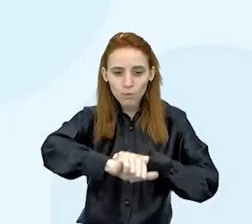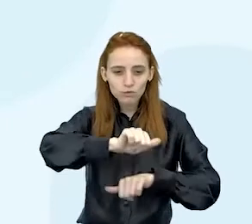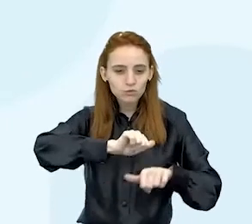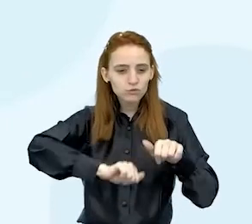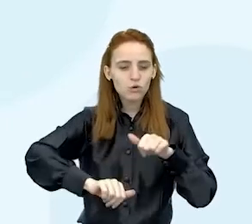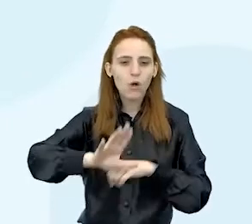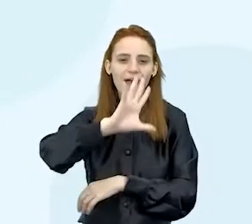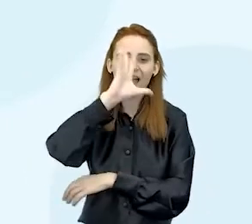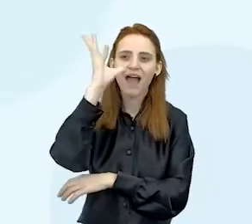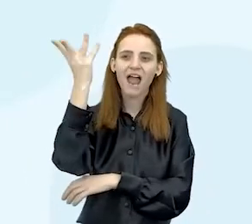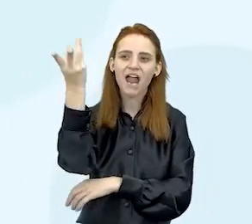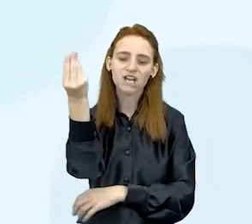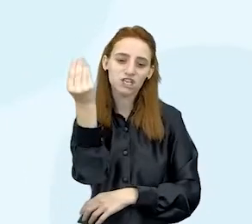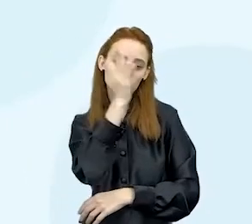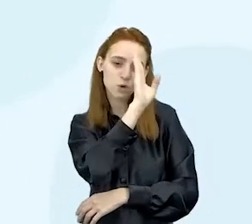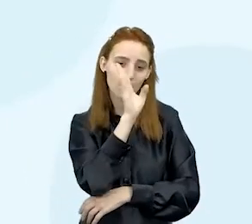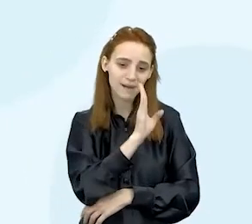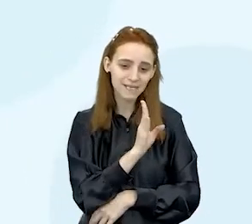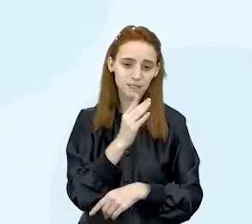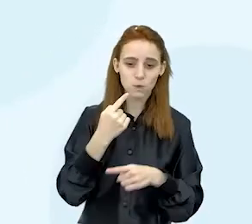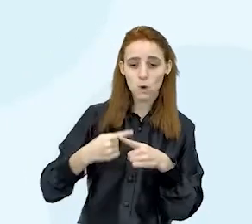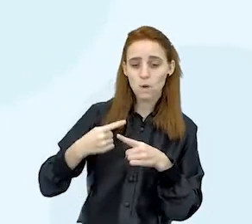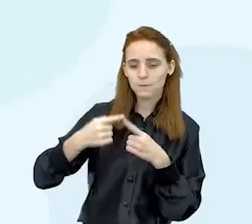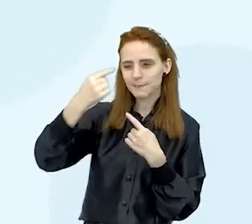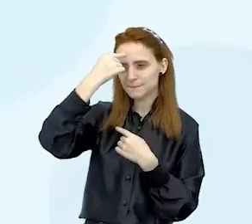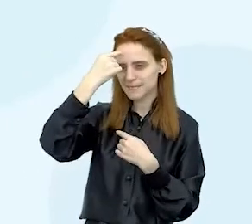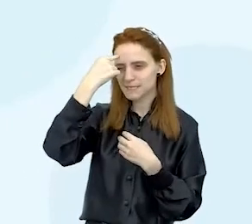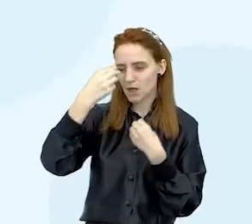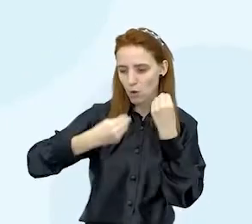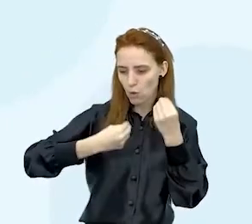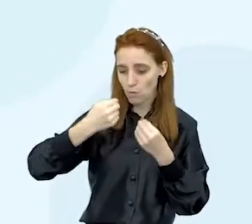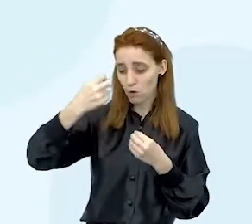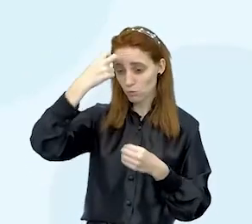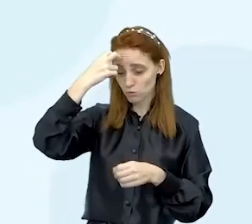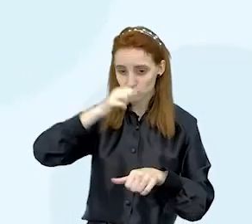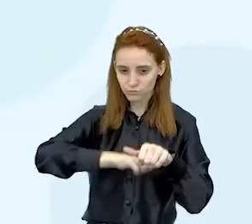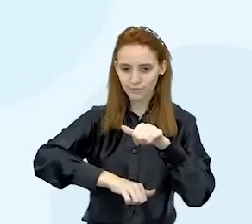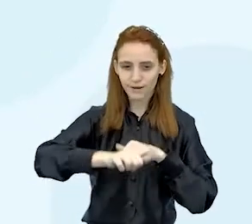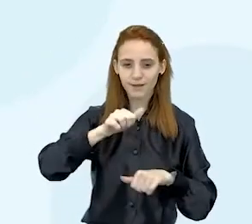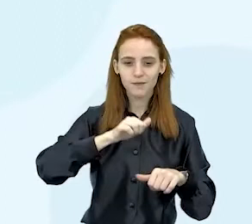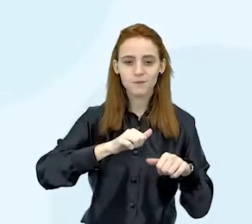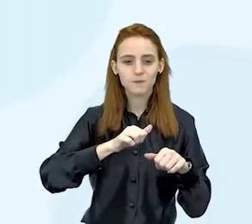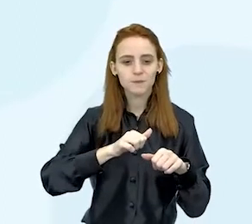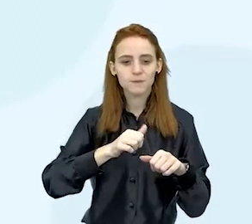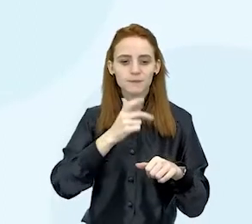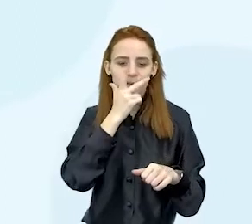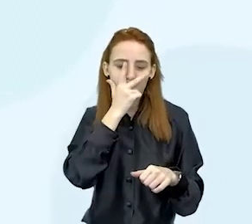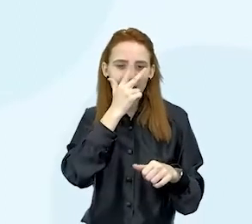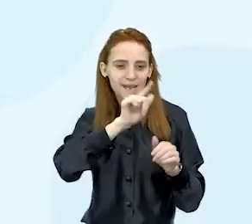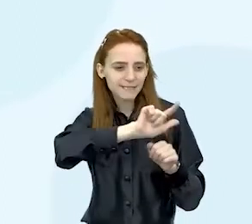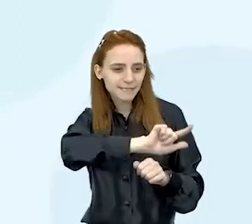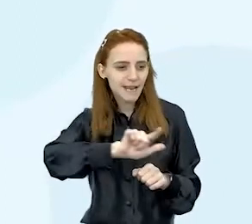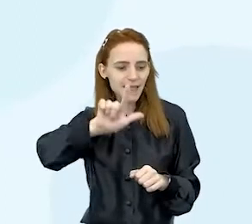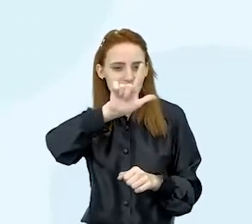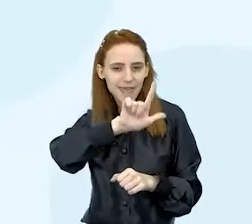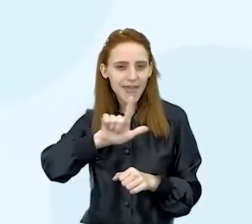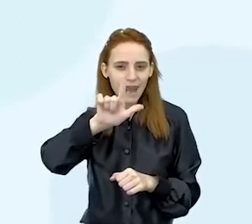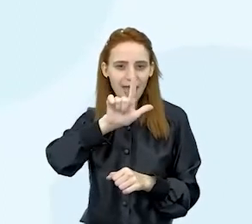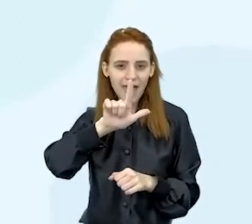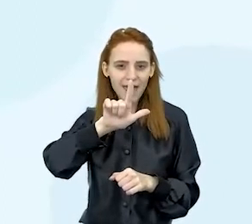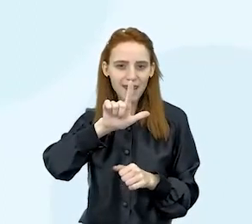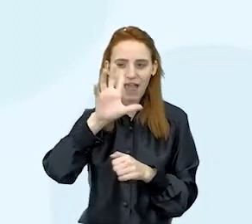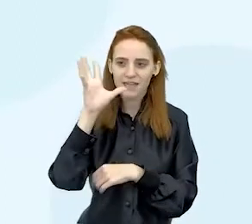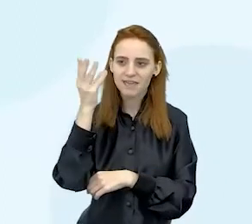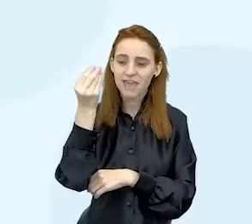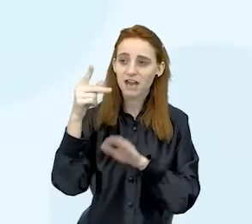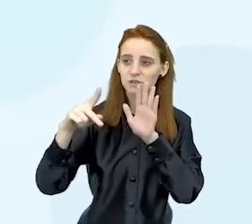artes feitas no Brasil, pois repensou criticamente o conservadorismo cultural associado às correntes literárias e artísticas europeias,